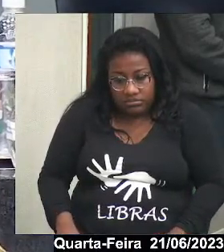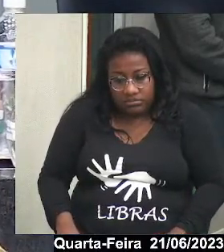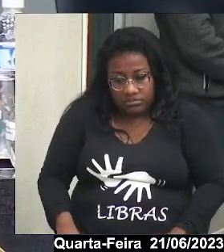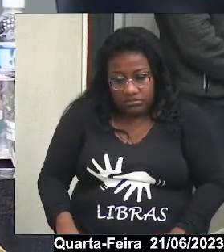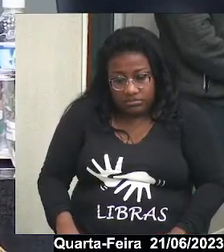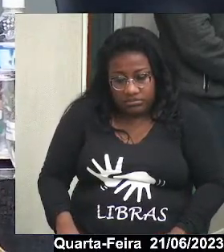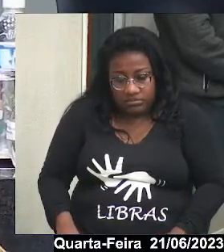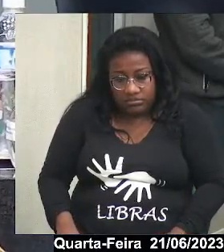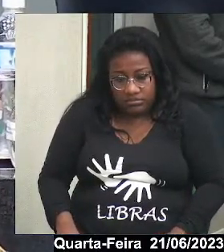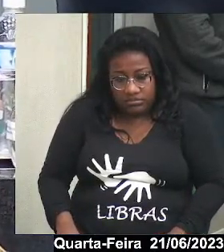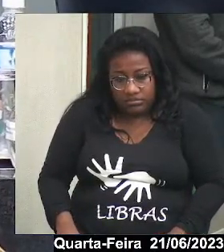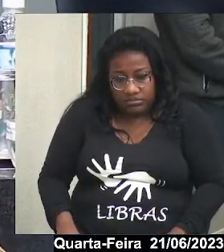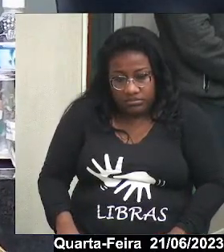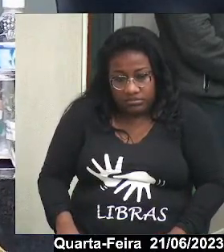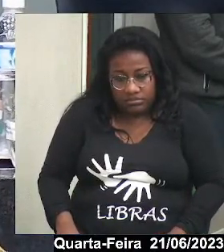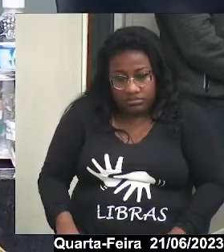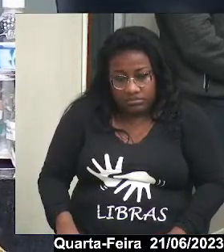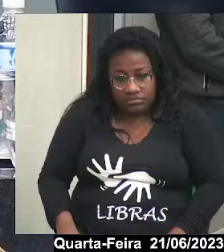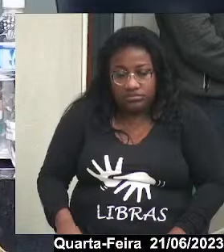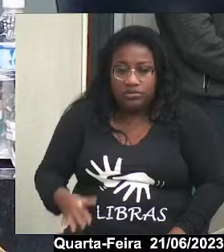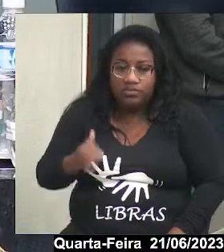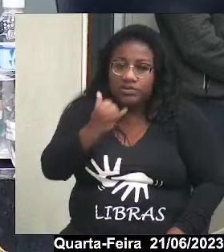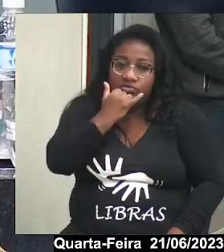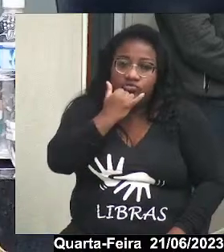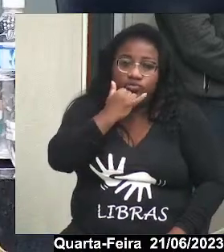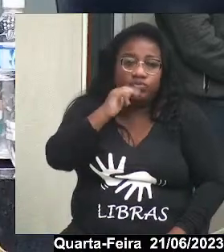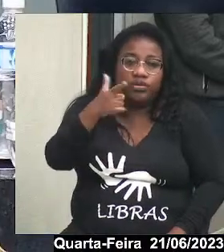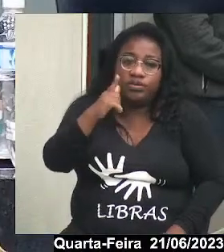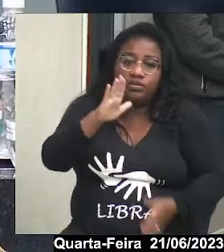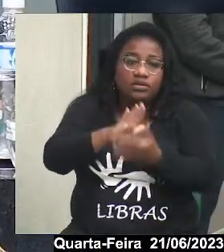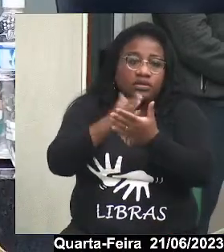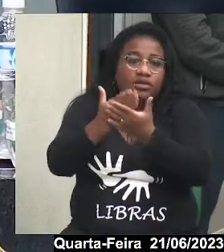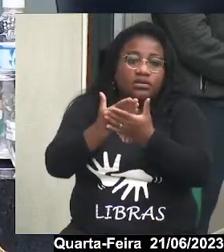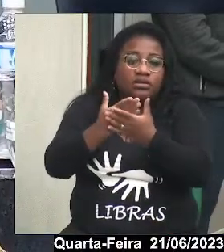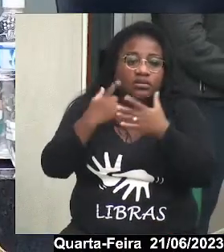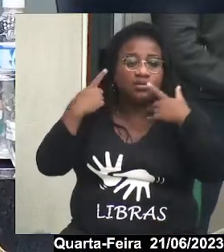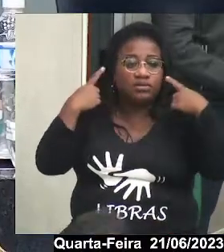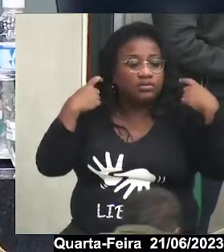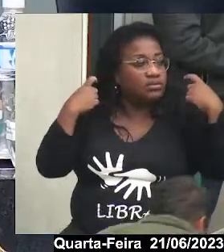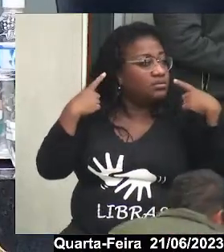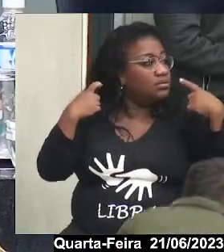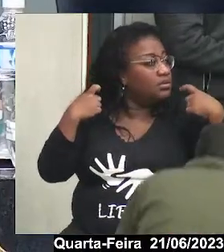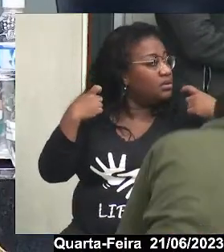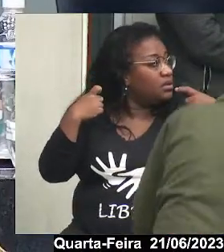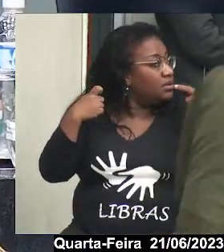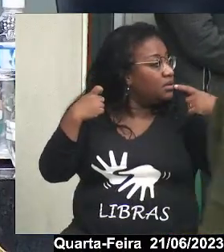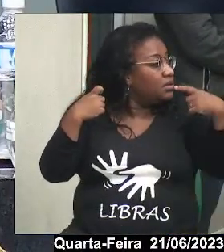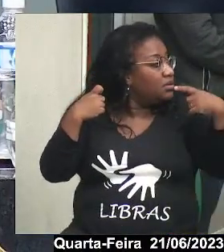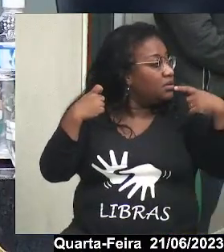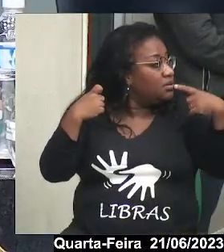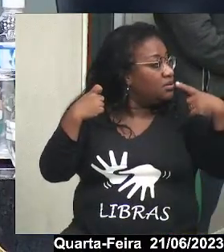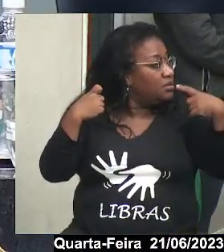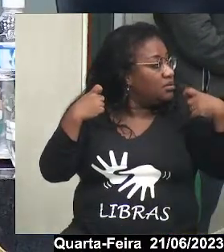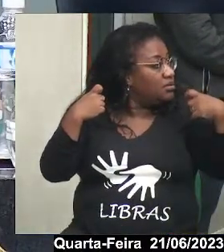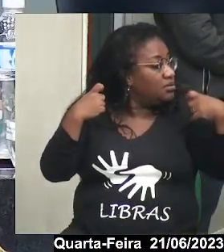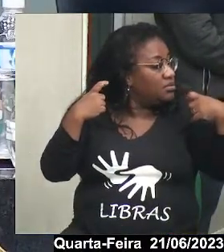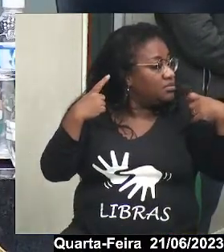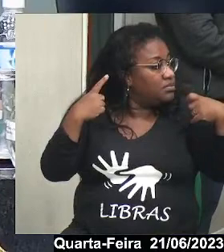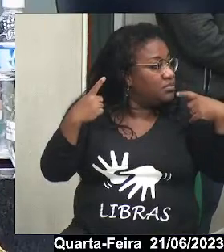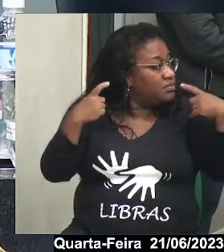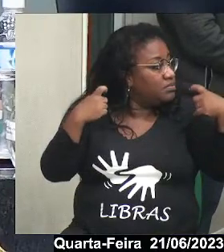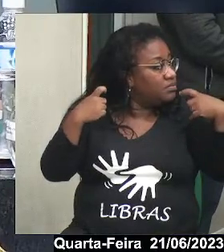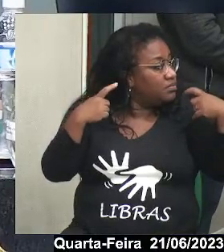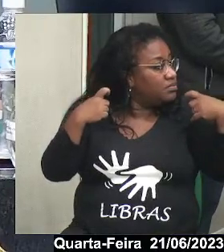coisas ainda para a nossa região. Deus abençoe a todos. E deixar um recado aqui para o nosso colega, que gosta de levar o legado dele na mentira. Hoje